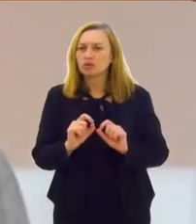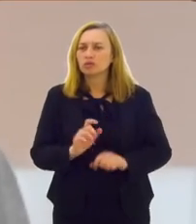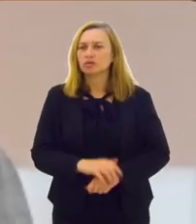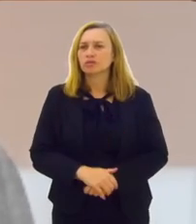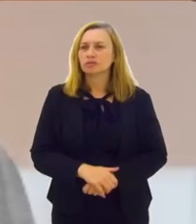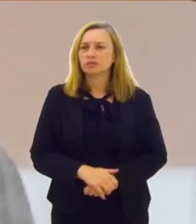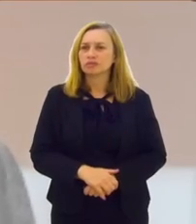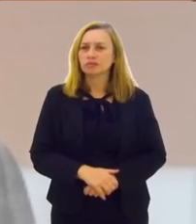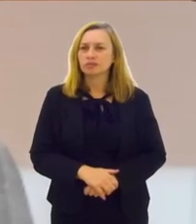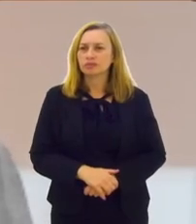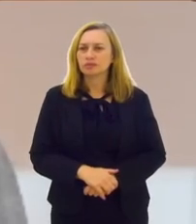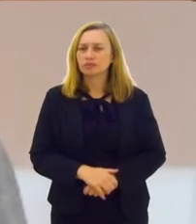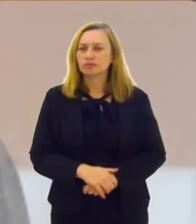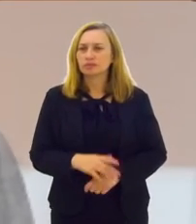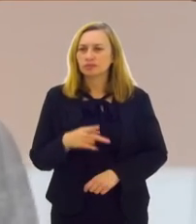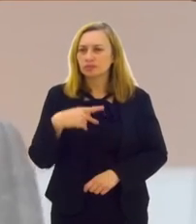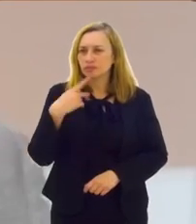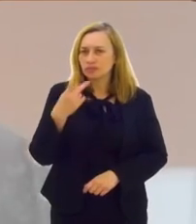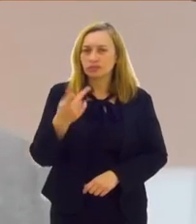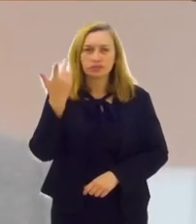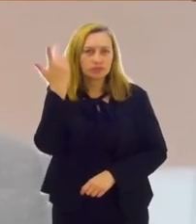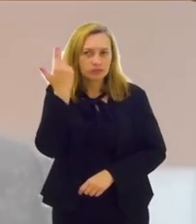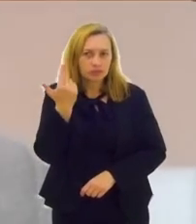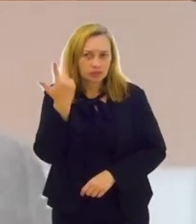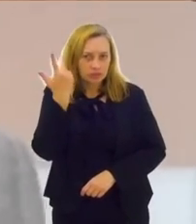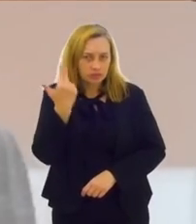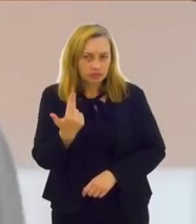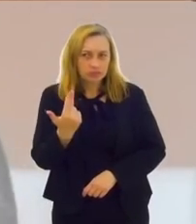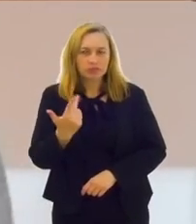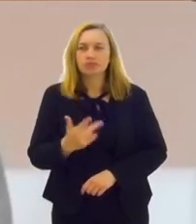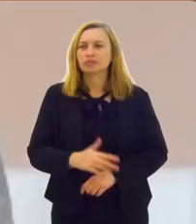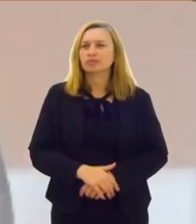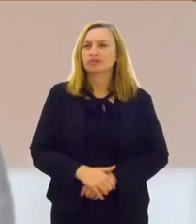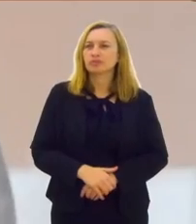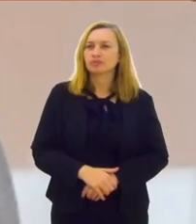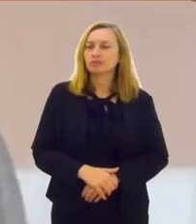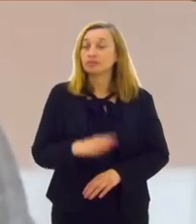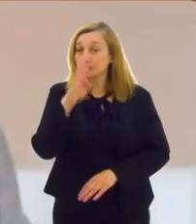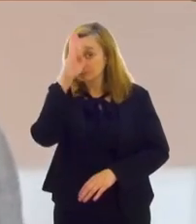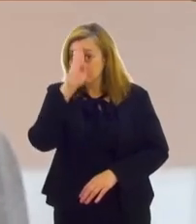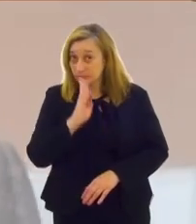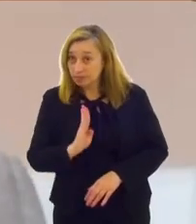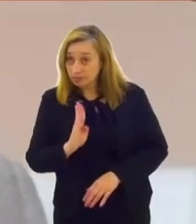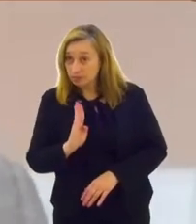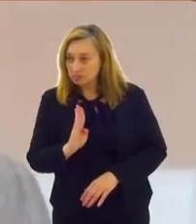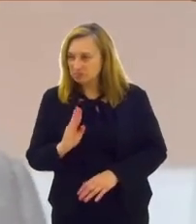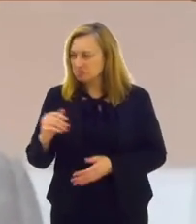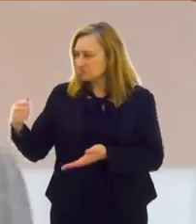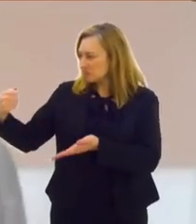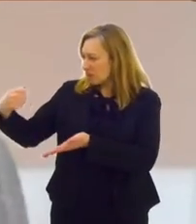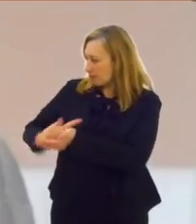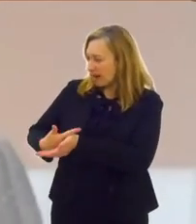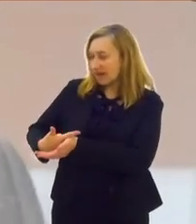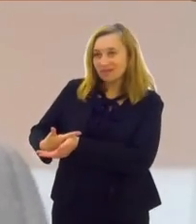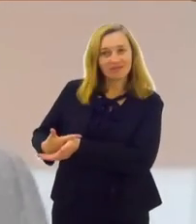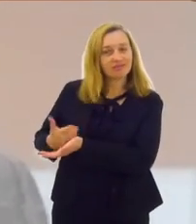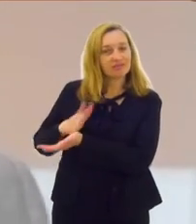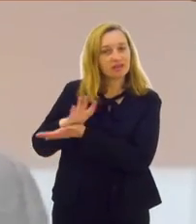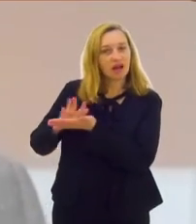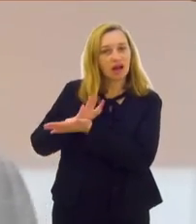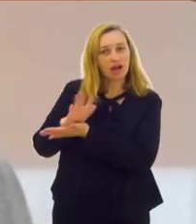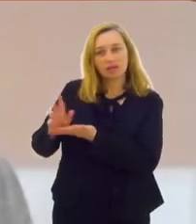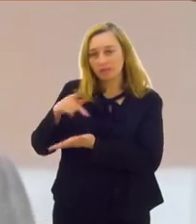a manifestação que seja espontânea, que seja de forma gratuita, ninguém está pagando nada